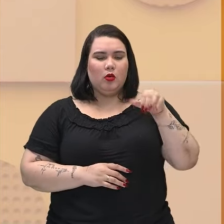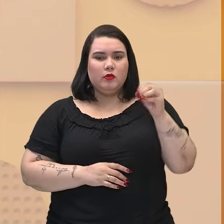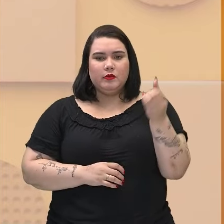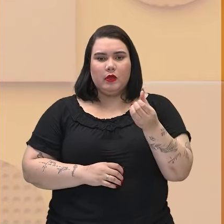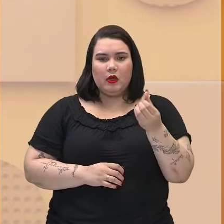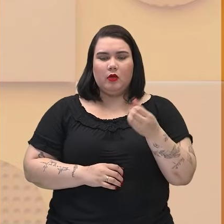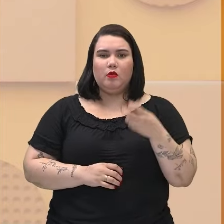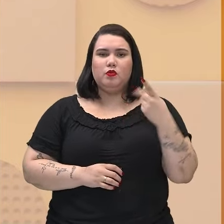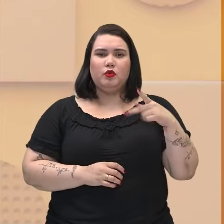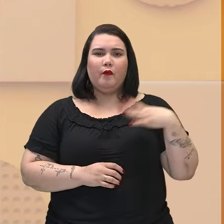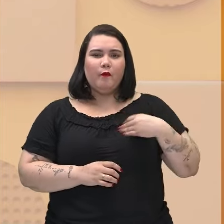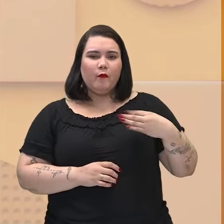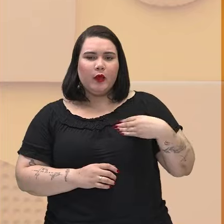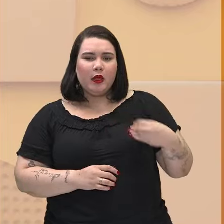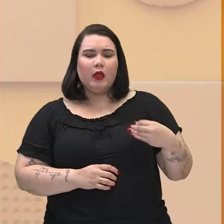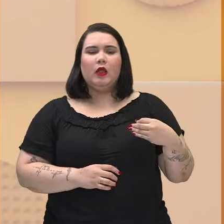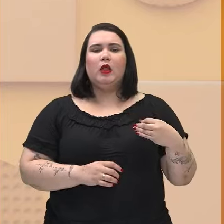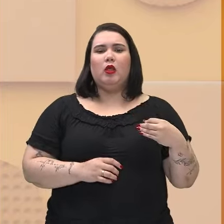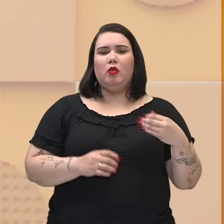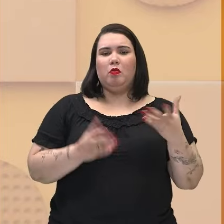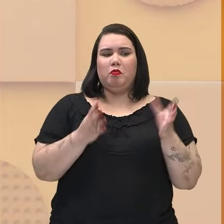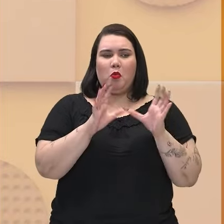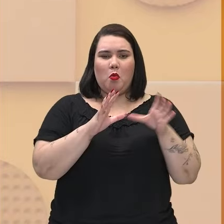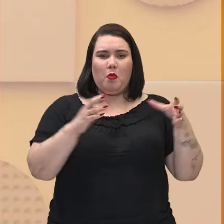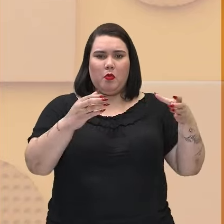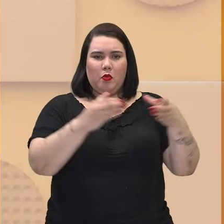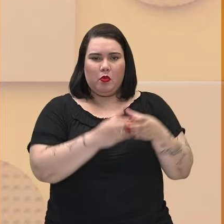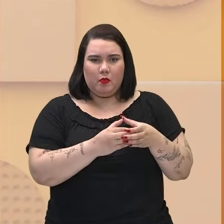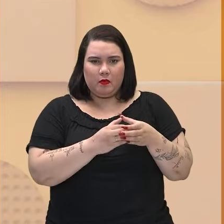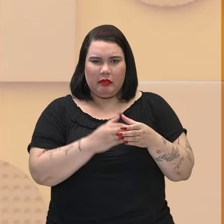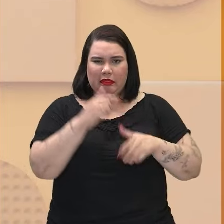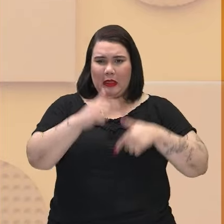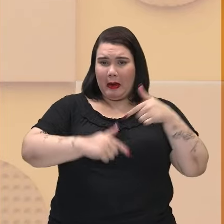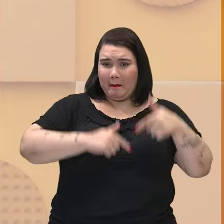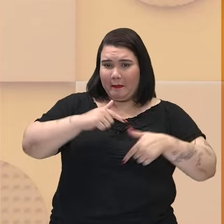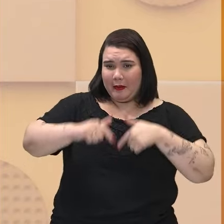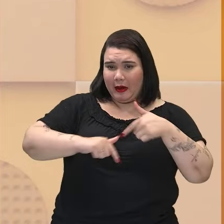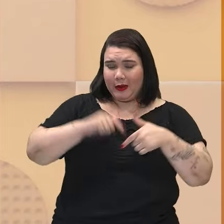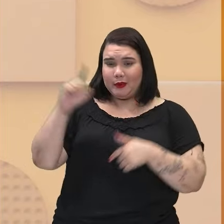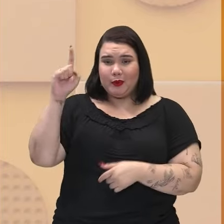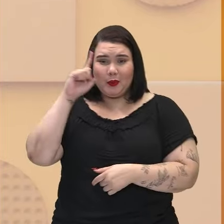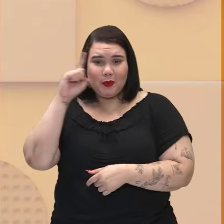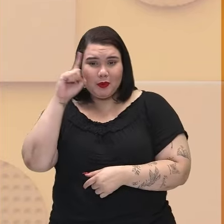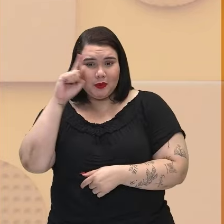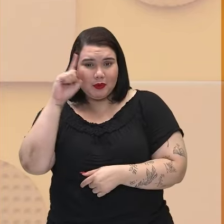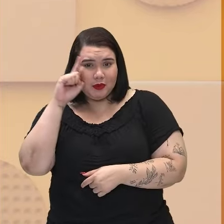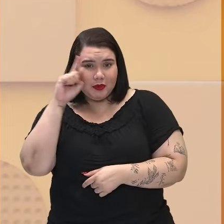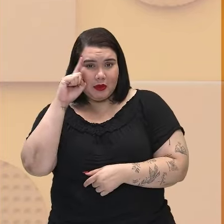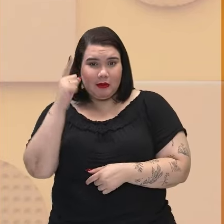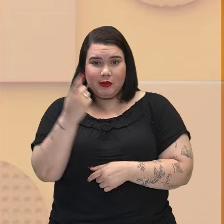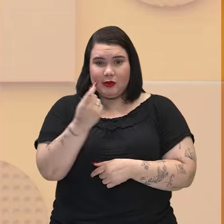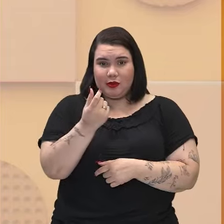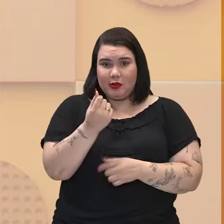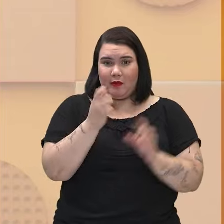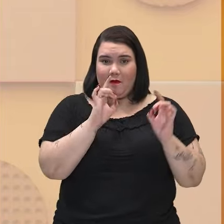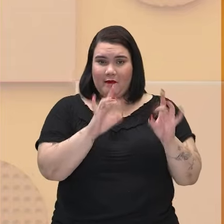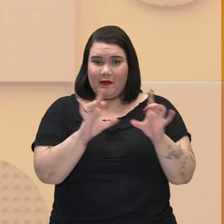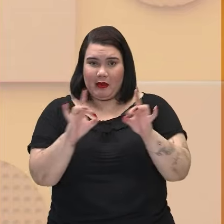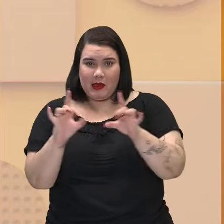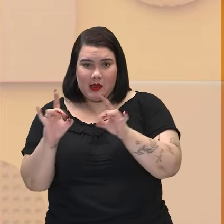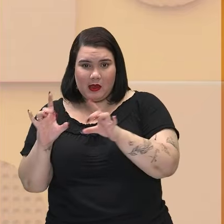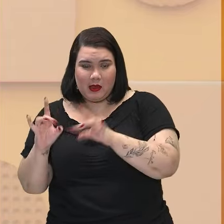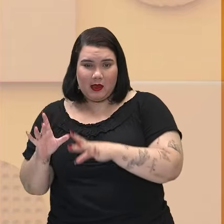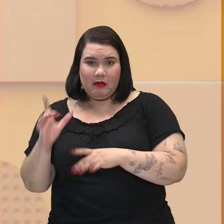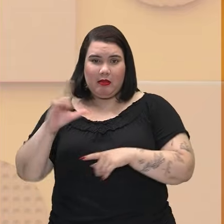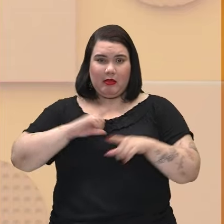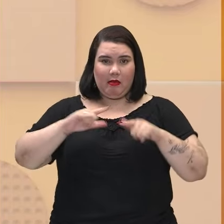sua corte, será que eles pegavam no trabalho pesado do dia a dia para produzir alguma coisa, para ter um